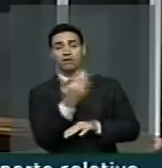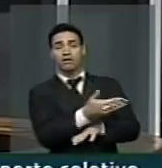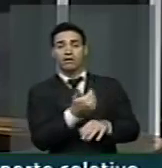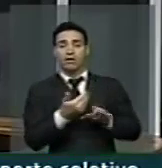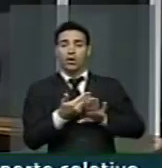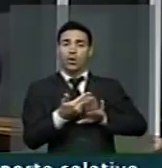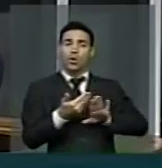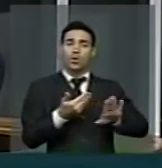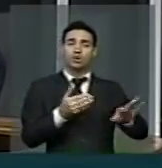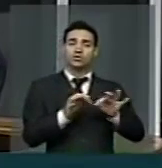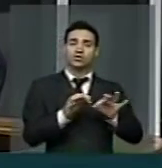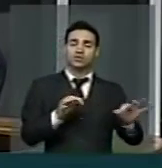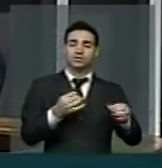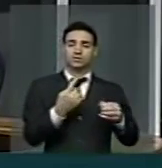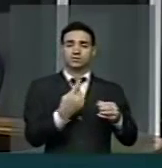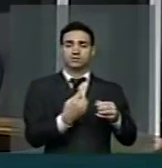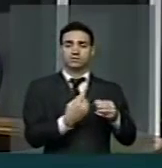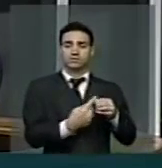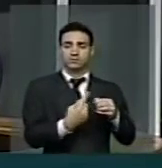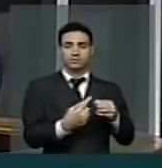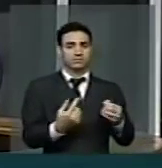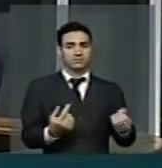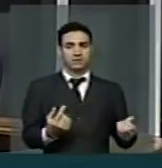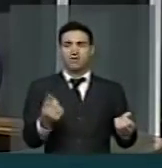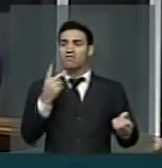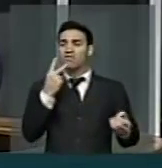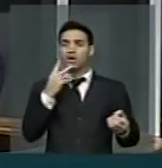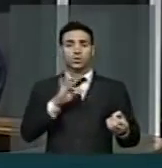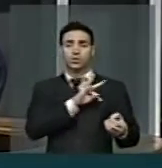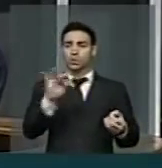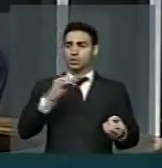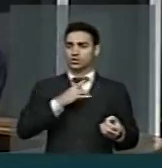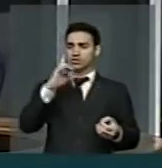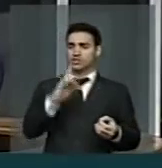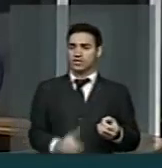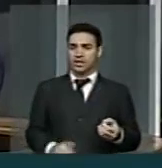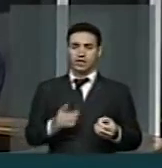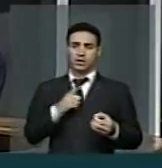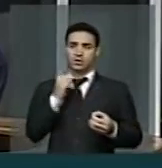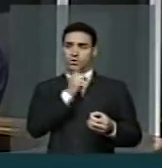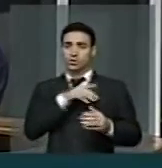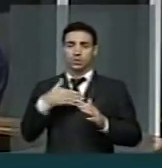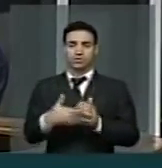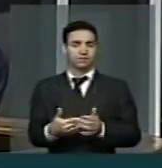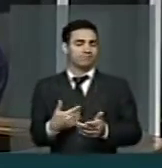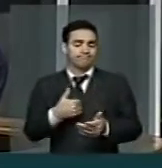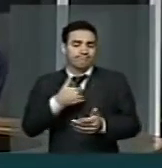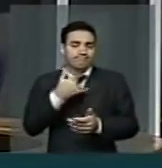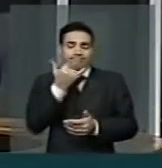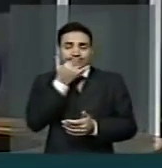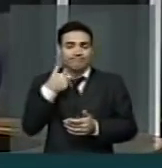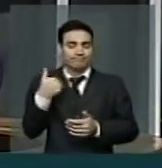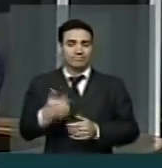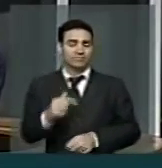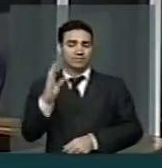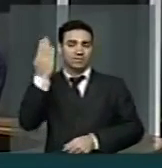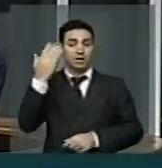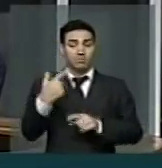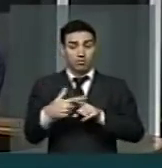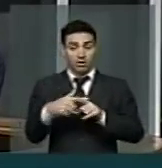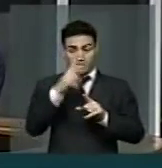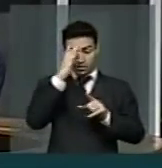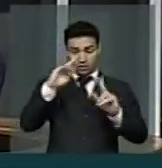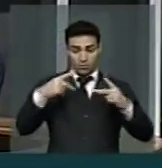o direito de acesso a tudo e da melhor maneira possível. Porque os seres humanos não